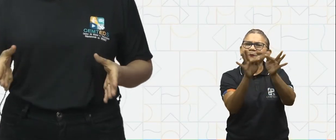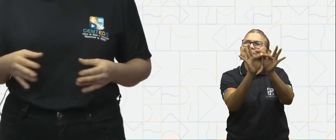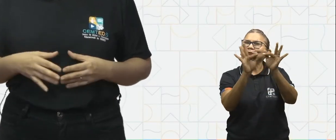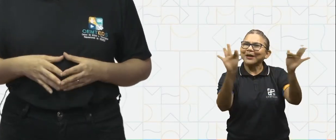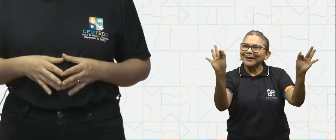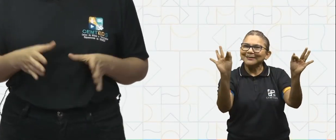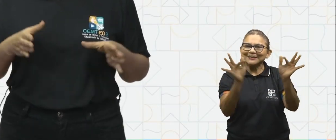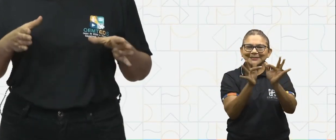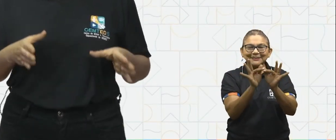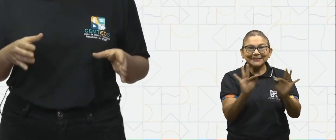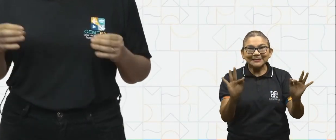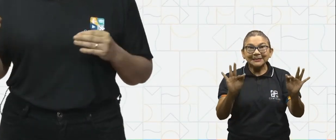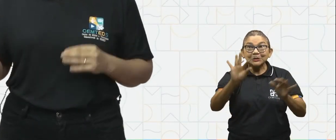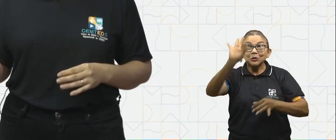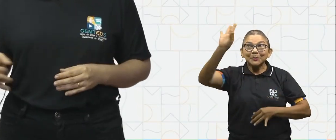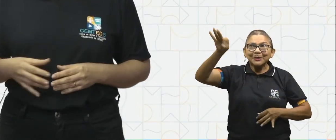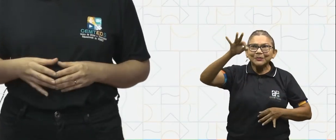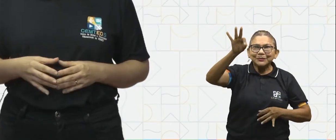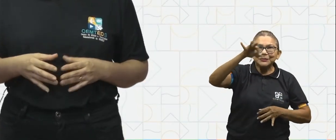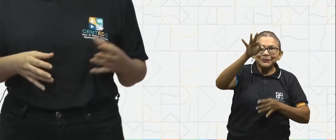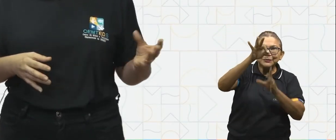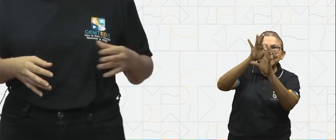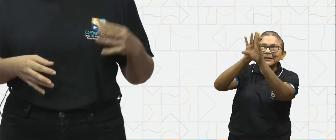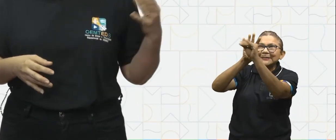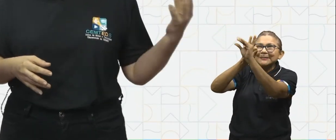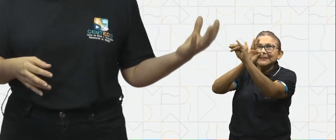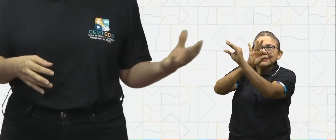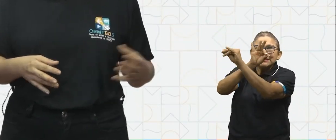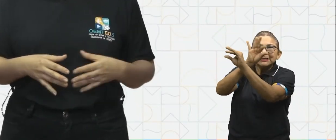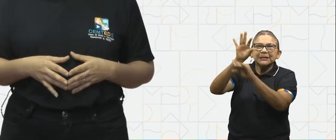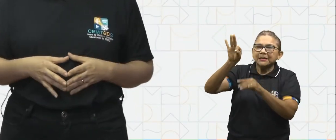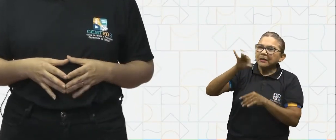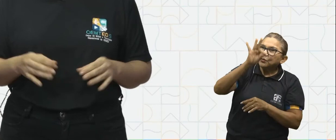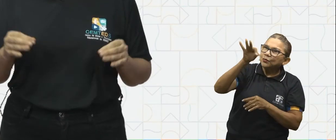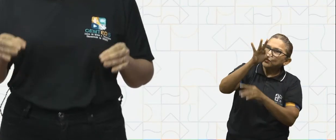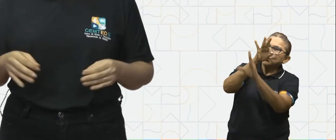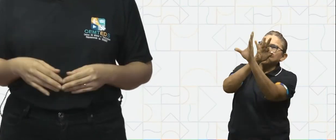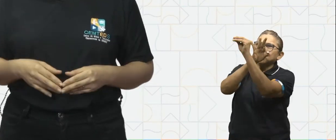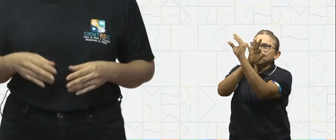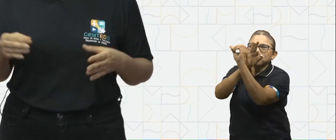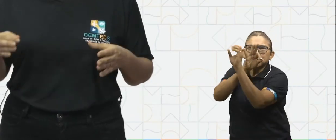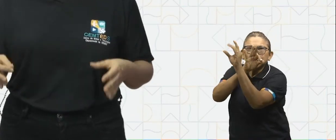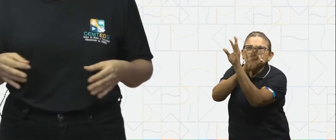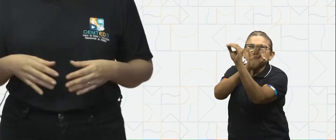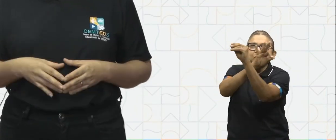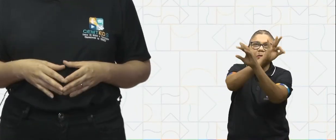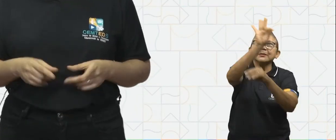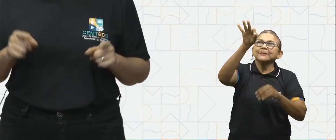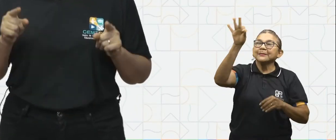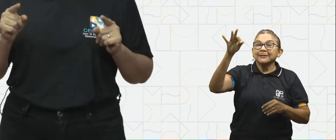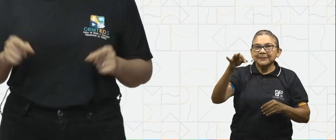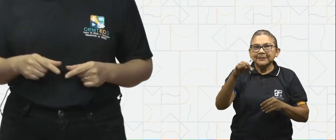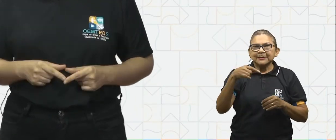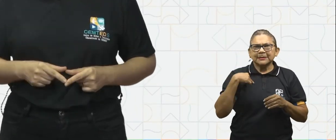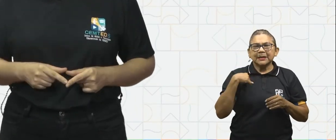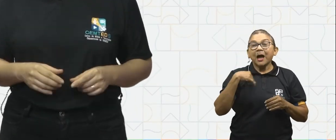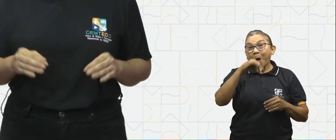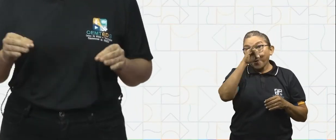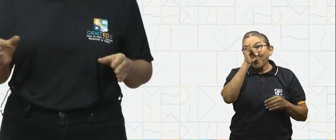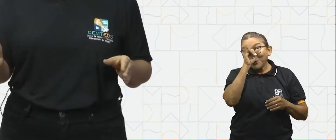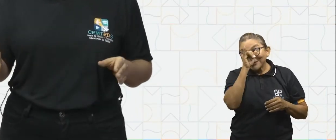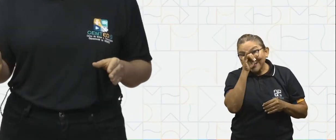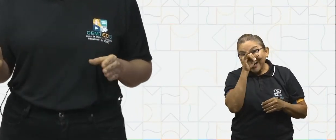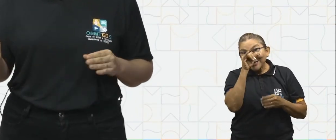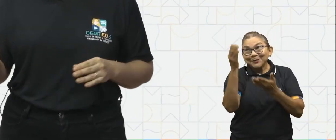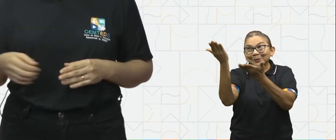sobre vagalumes, aquele curioso inseto que solta luzes no escuro. A título de curiosidade, trouxe para